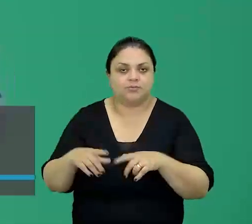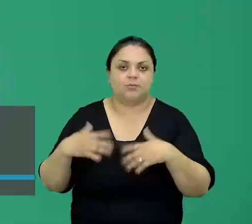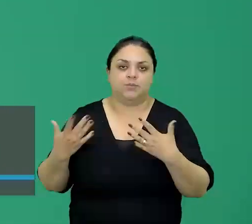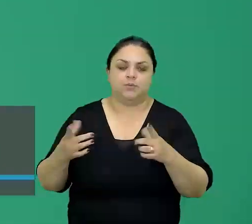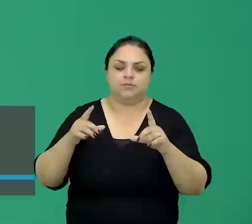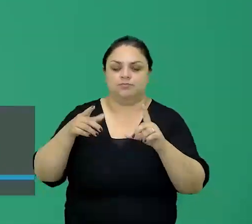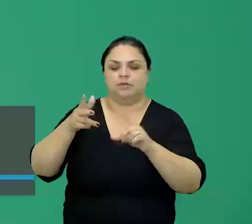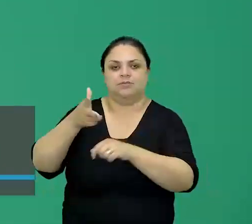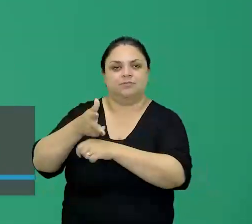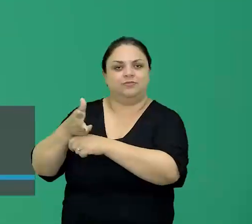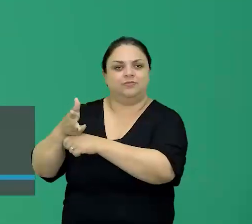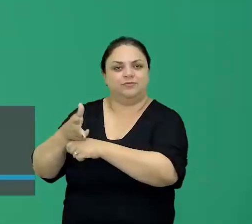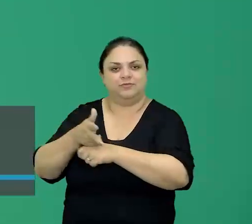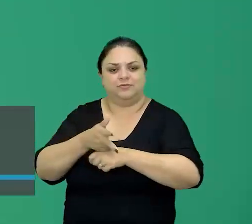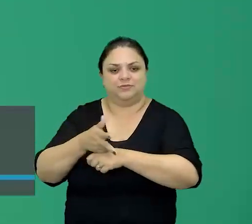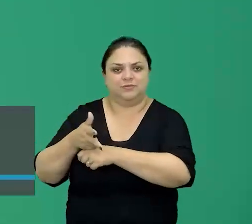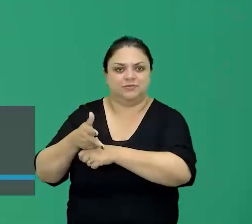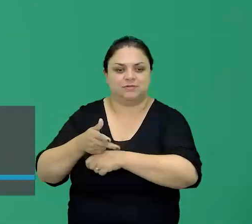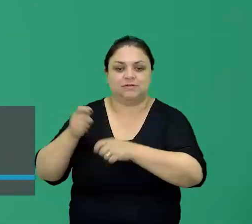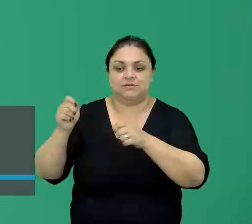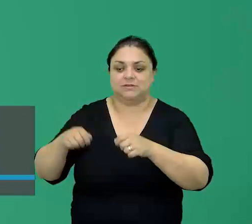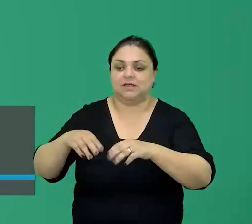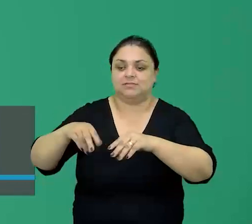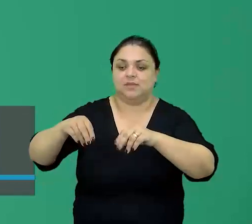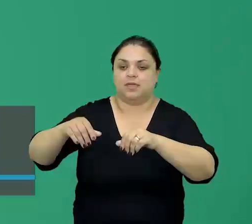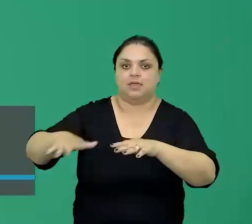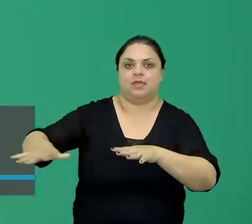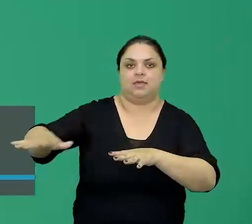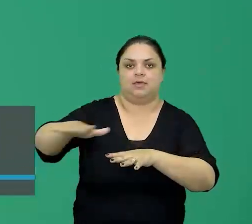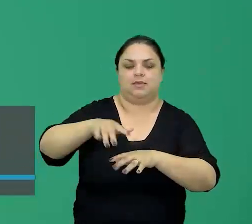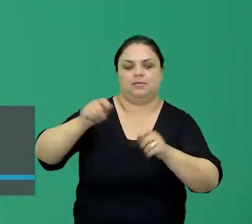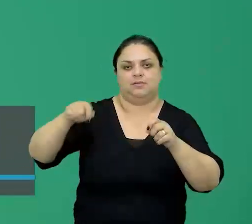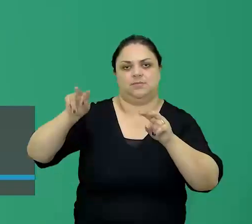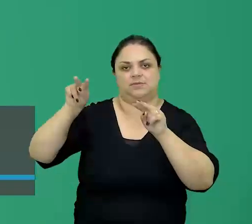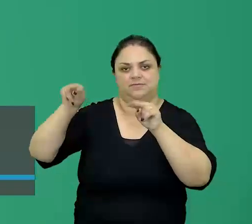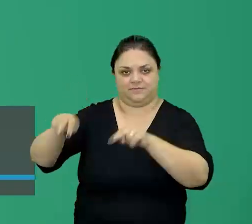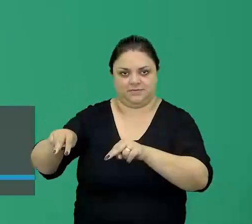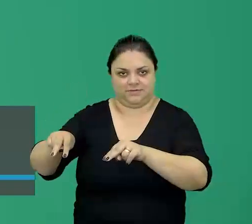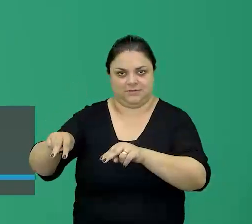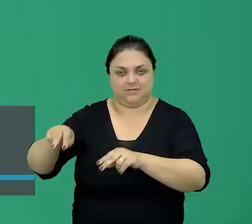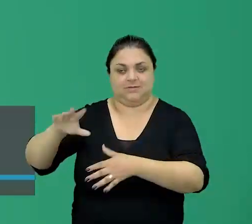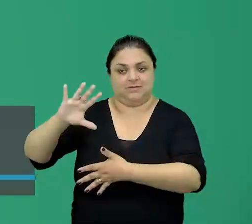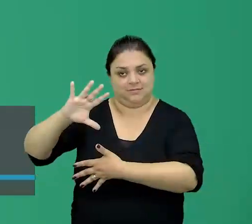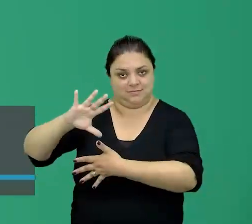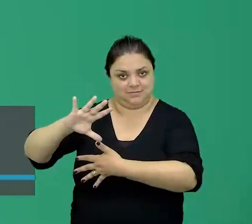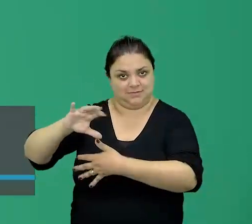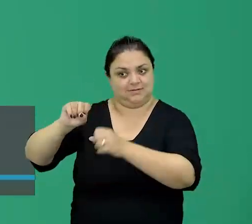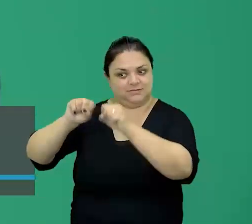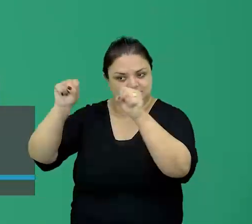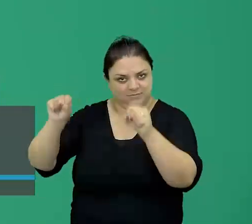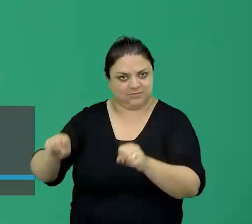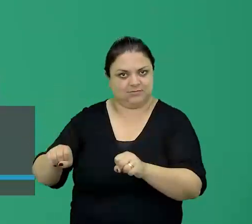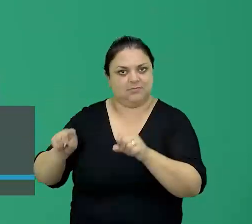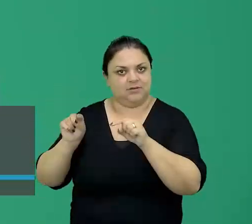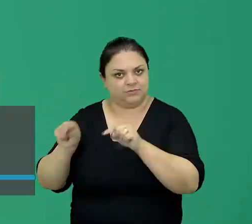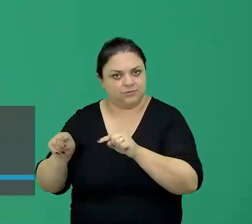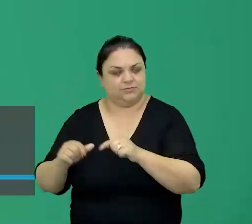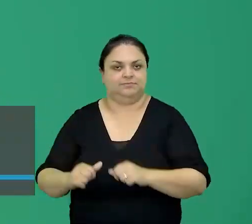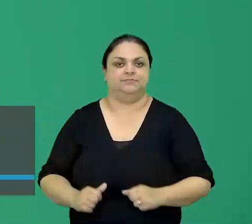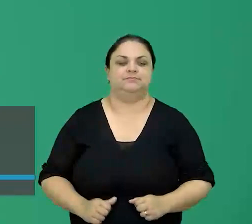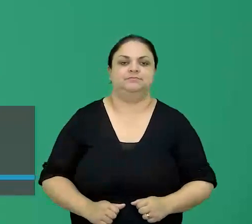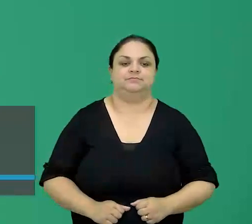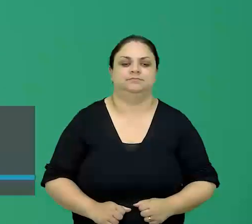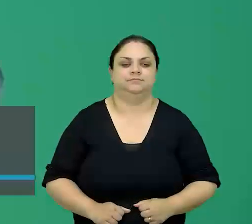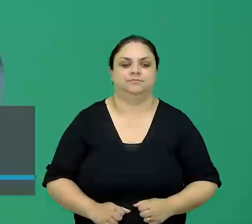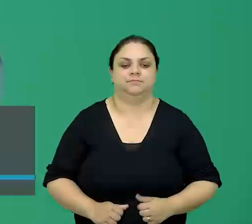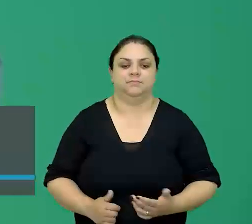mostrar imagens, né, via satélite dos terrenos. Então, a cartografia sistemática ela se